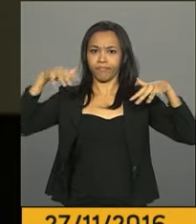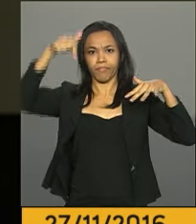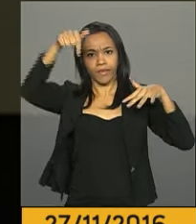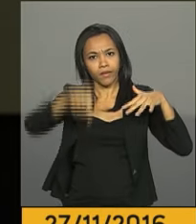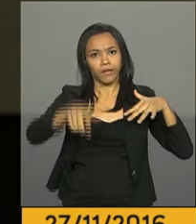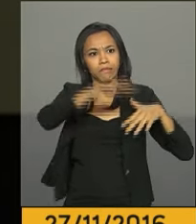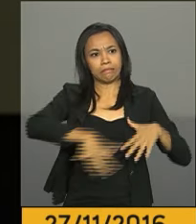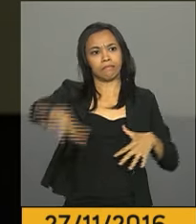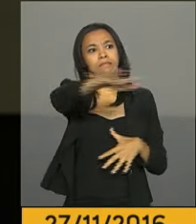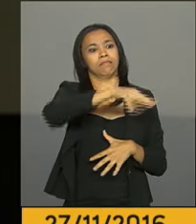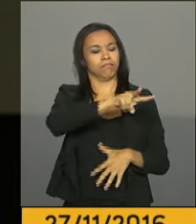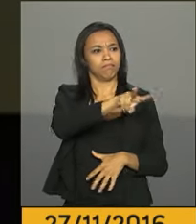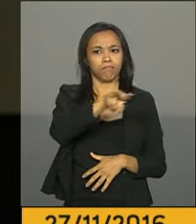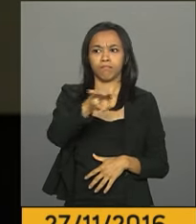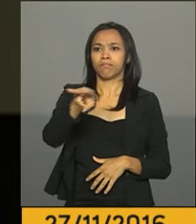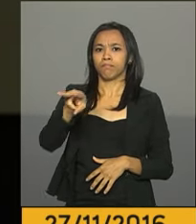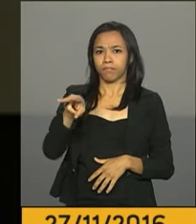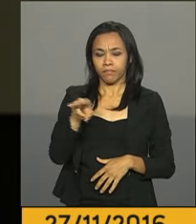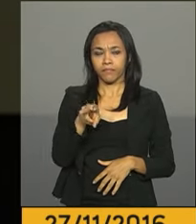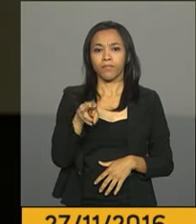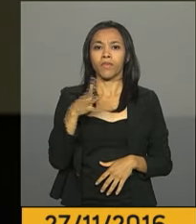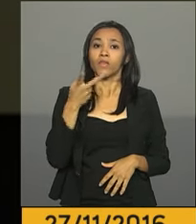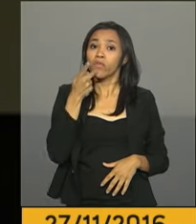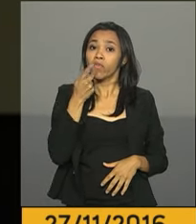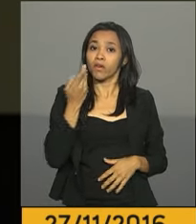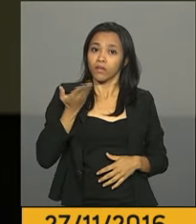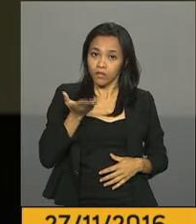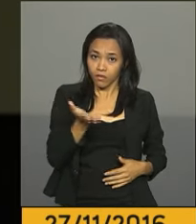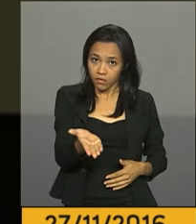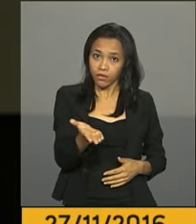auditório. E tributo este fato